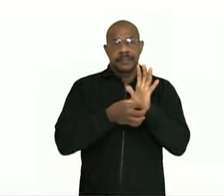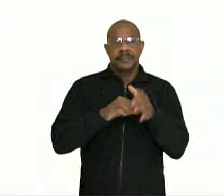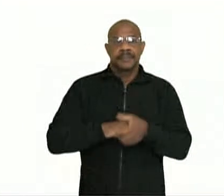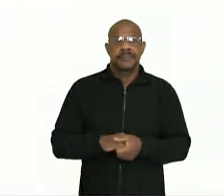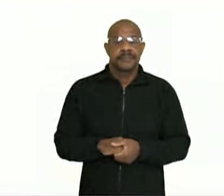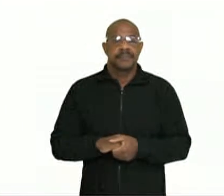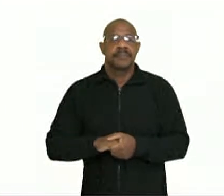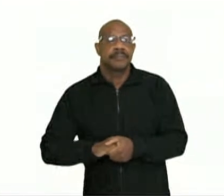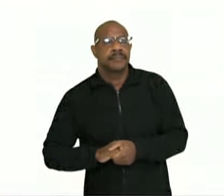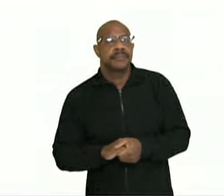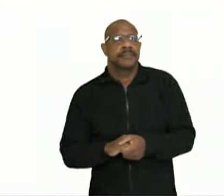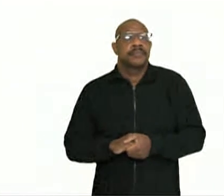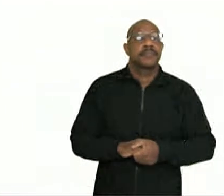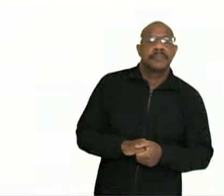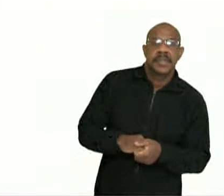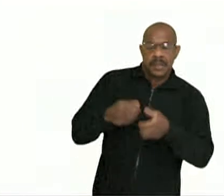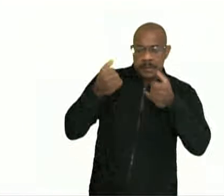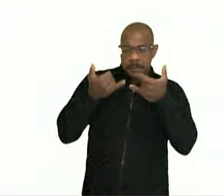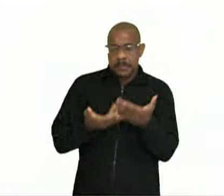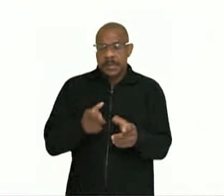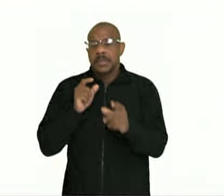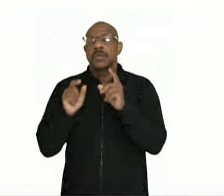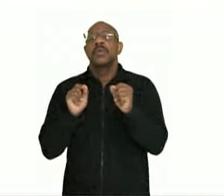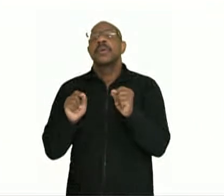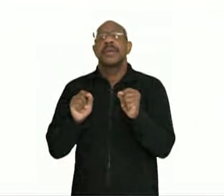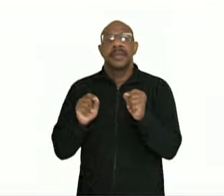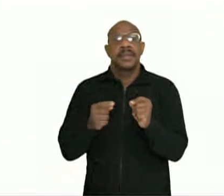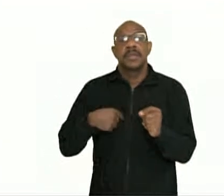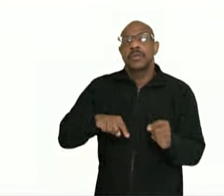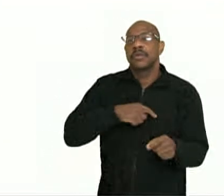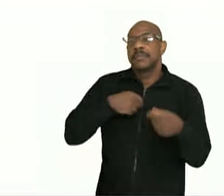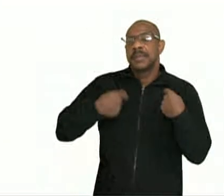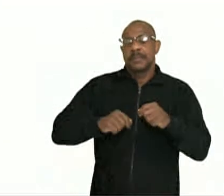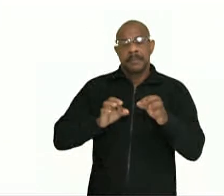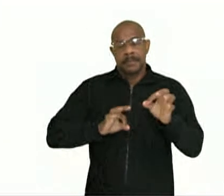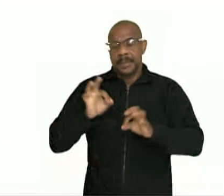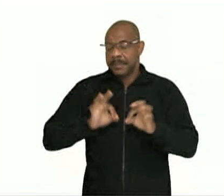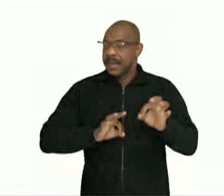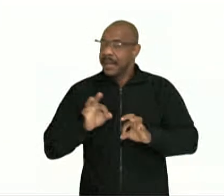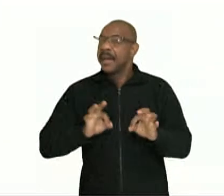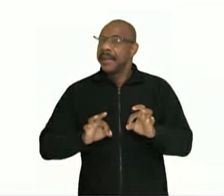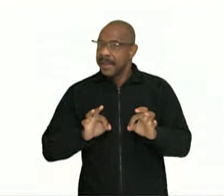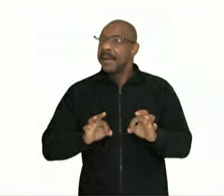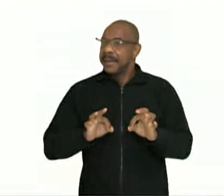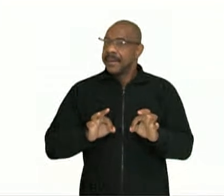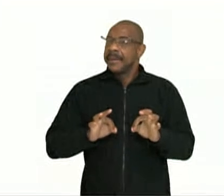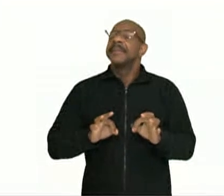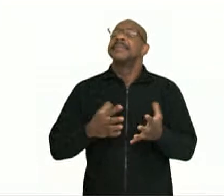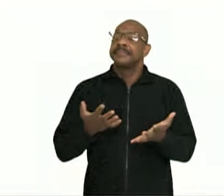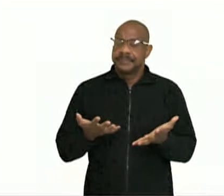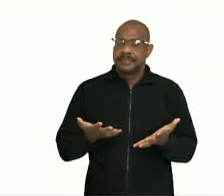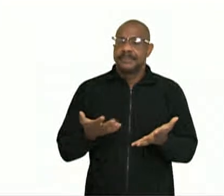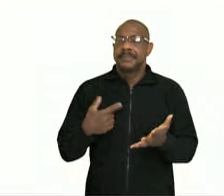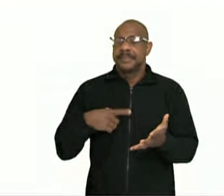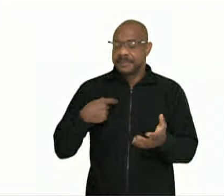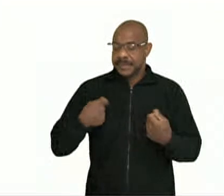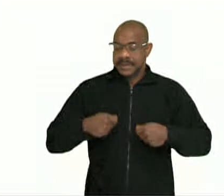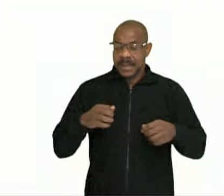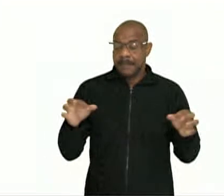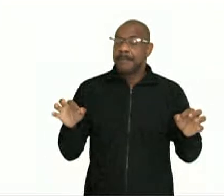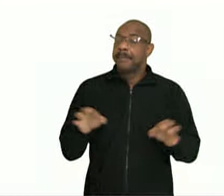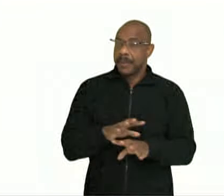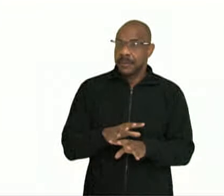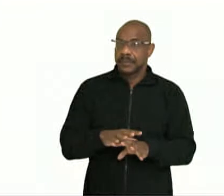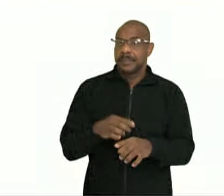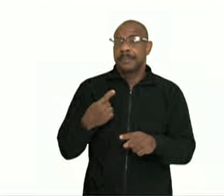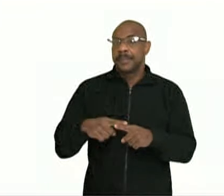também chamado de tese que ele defende, é o que devemos nos preparar para lidar com o quê? Com o problema da escassez d'água, já